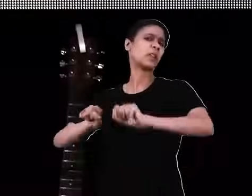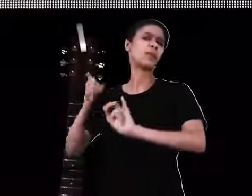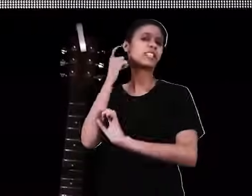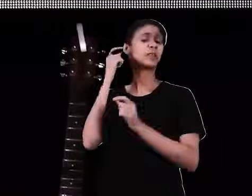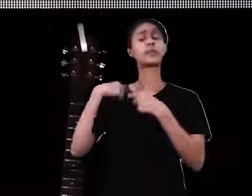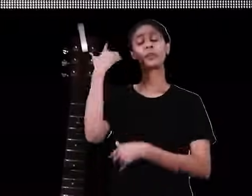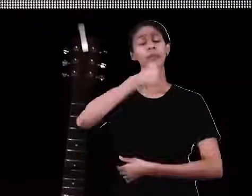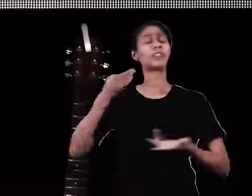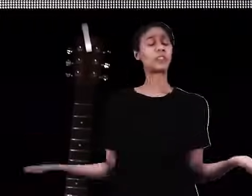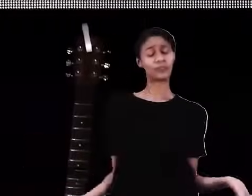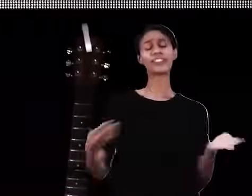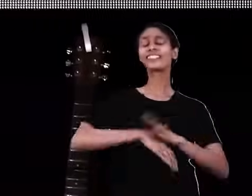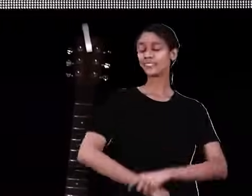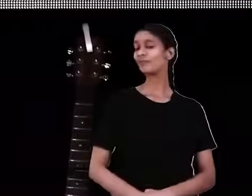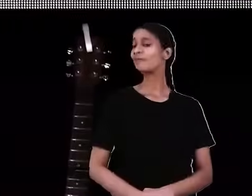bonita.